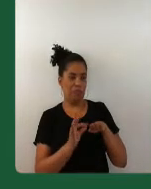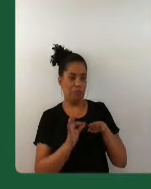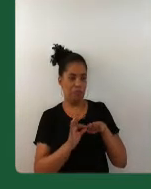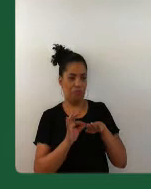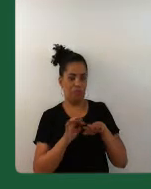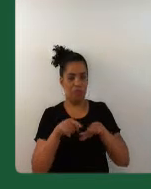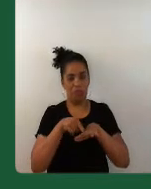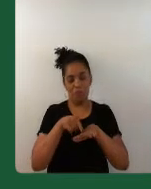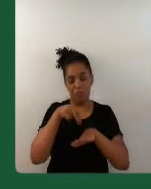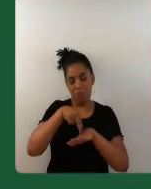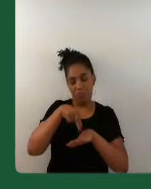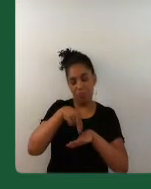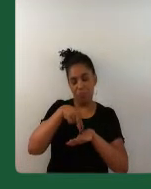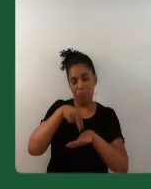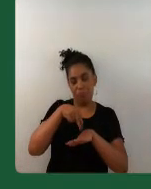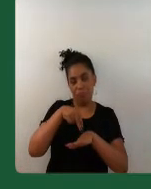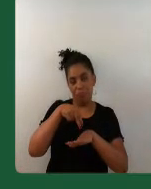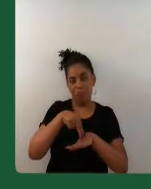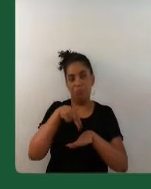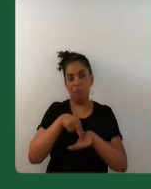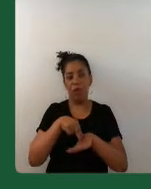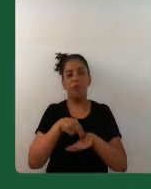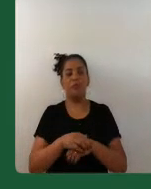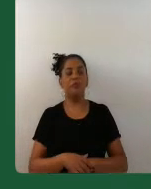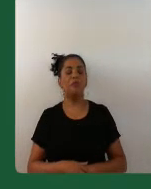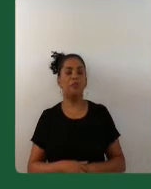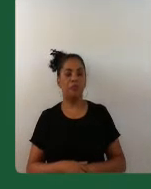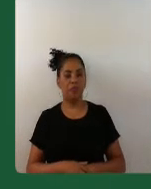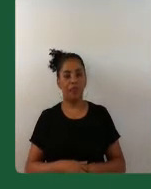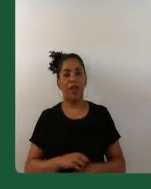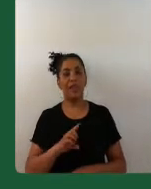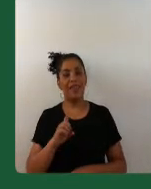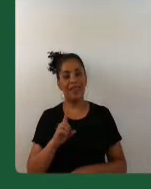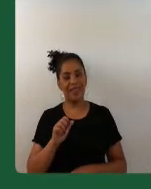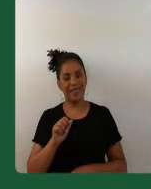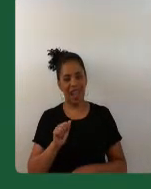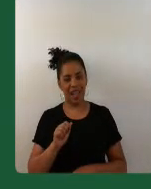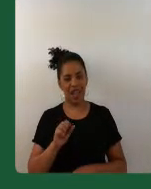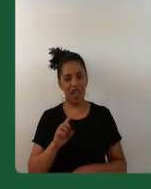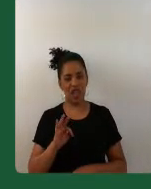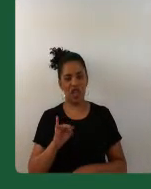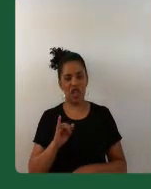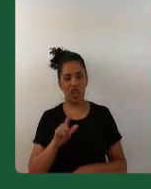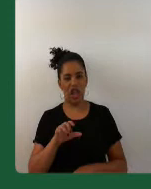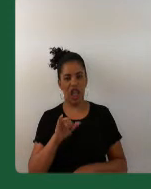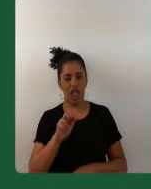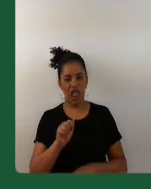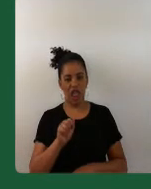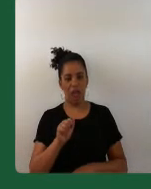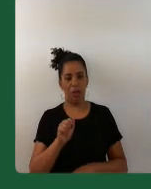dos pés, né? A sindactilia, que é a fusão da pele